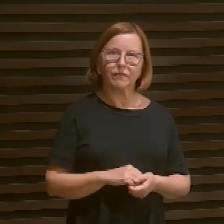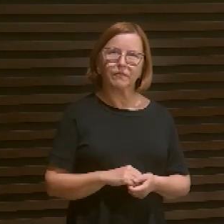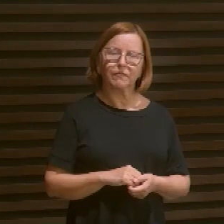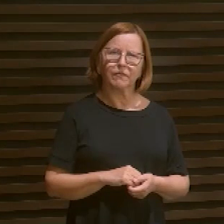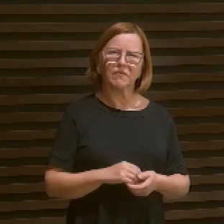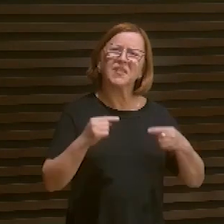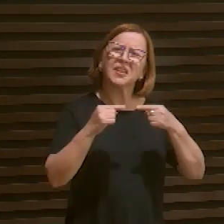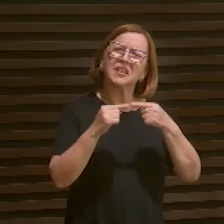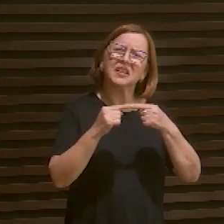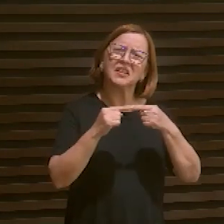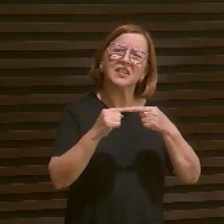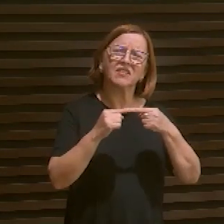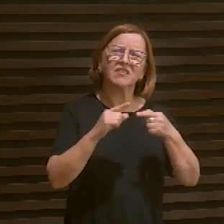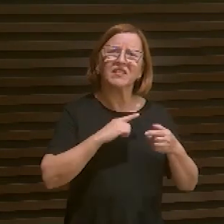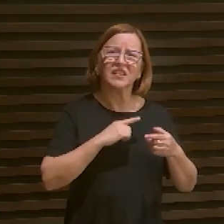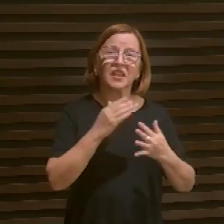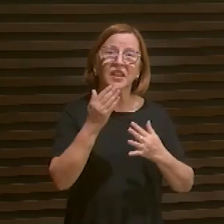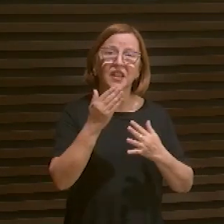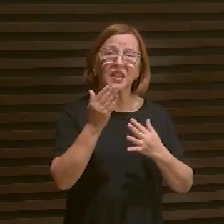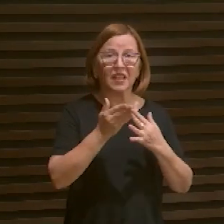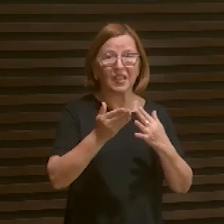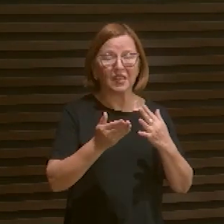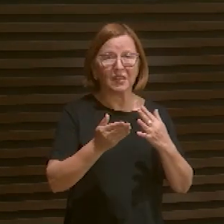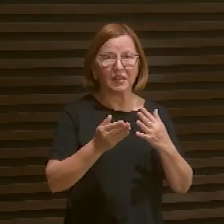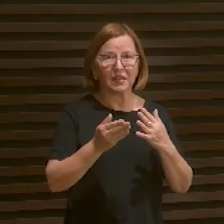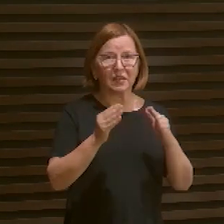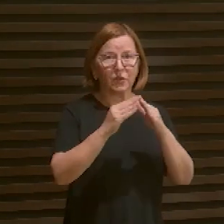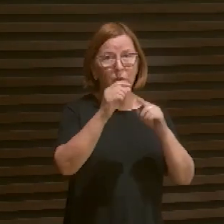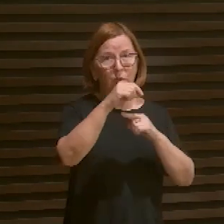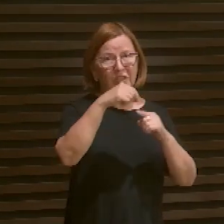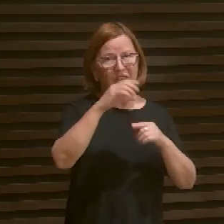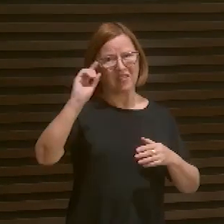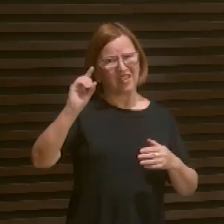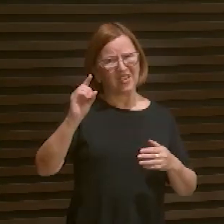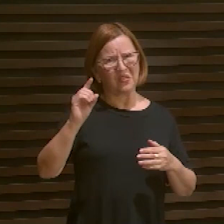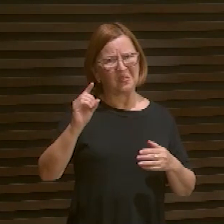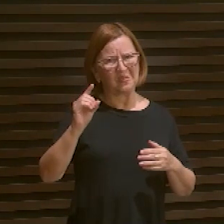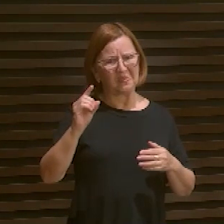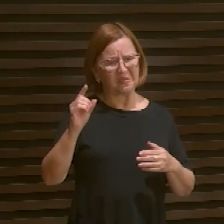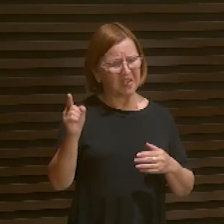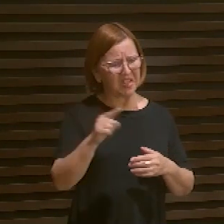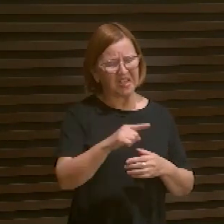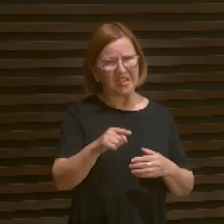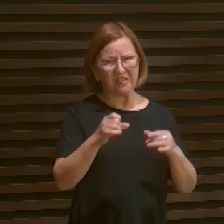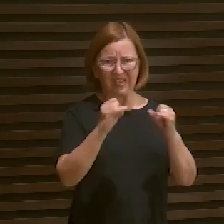Que ligação há entre o santuário de Deus e os ídolos? Porque